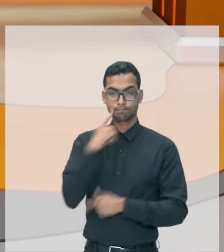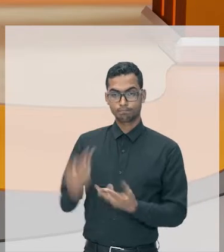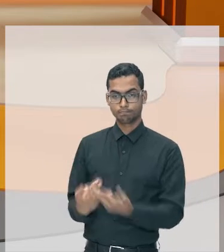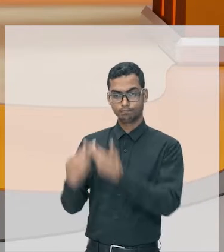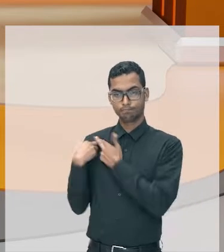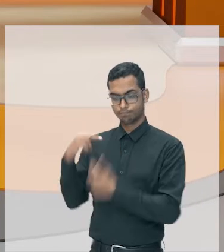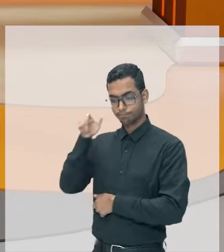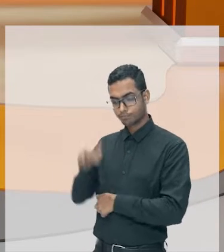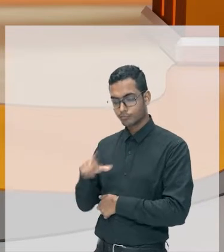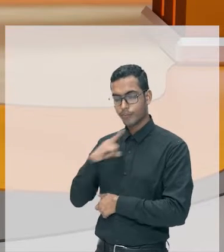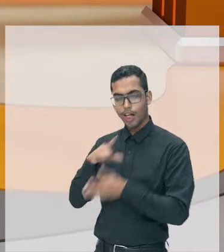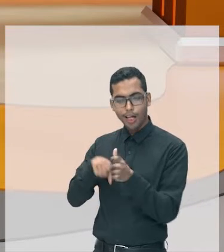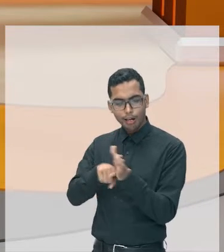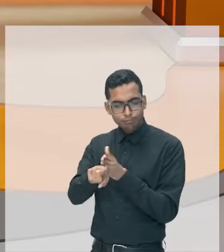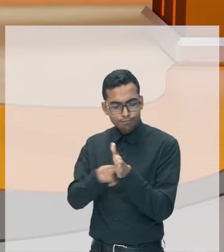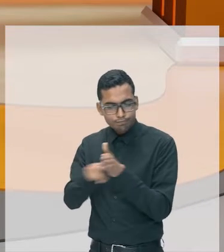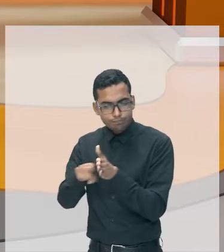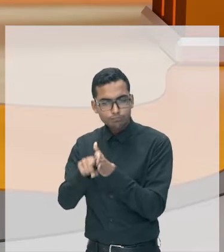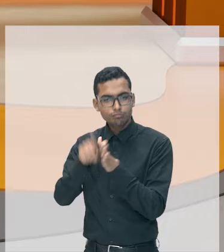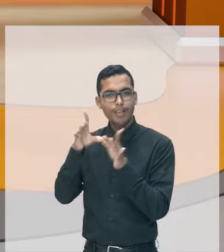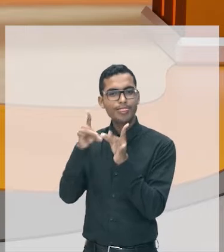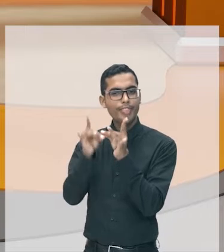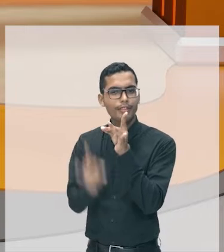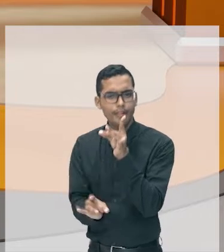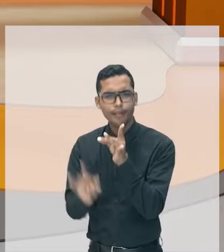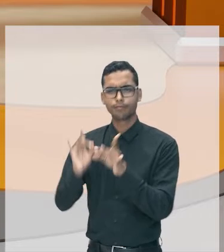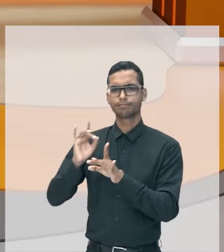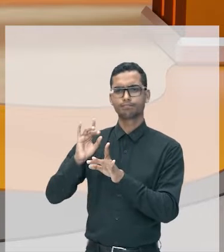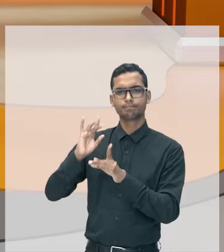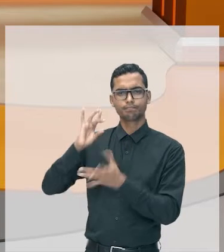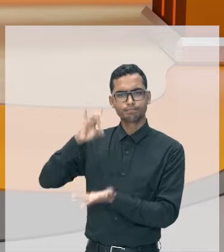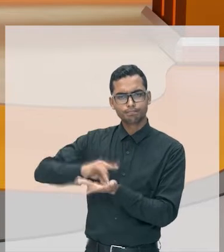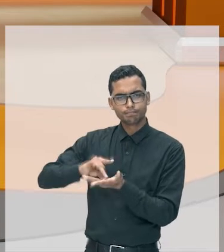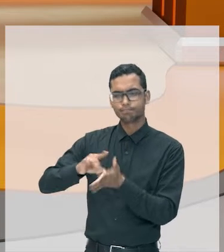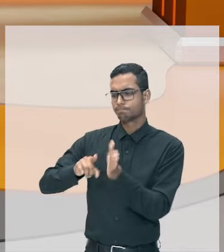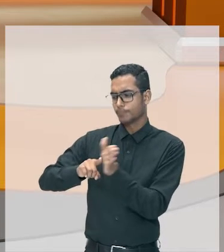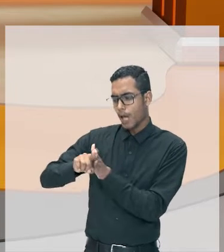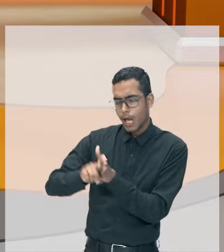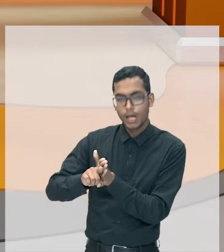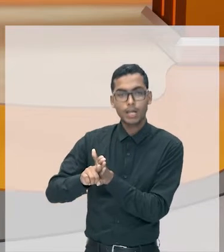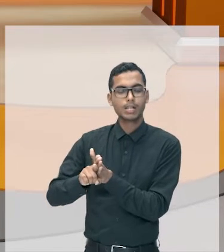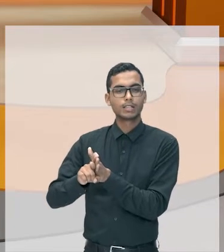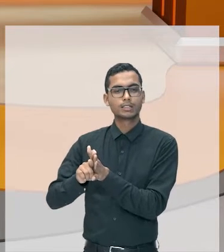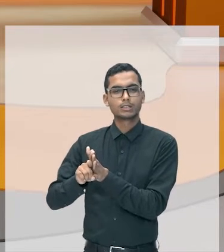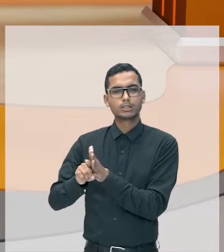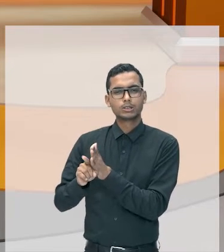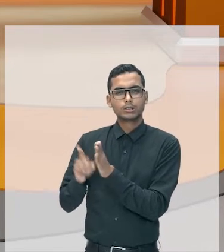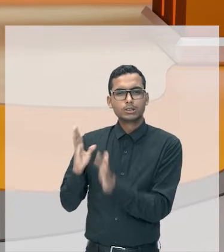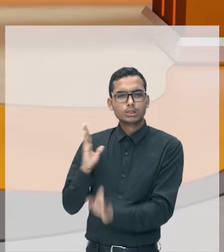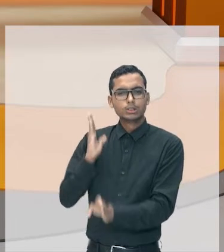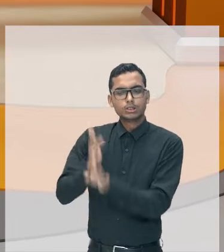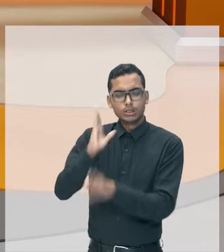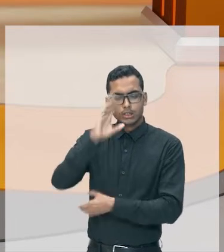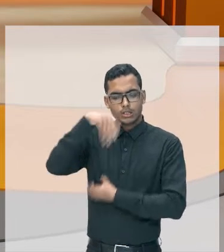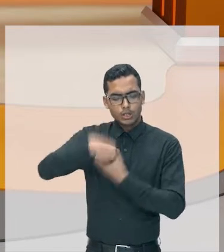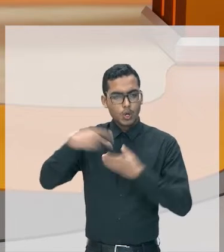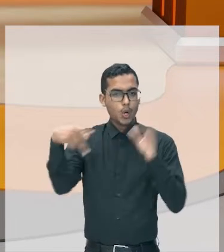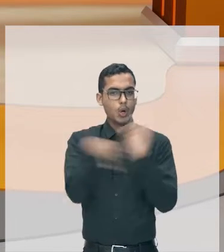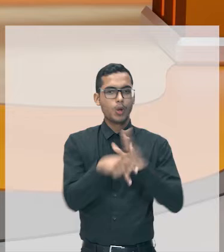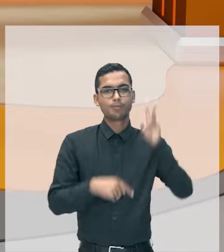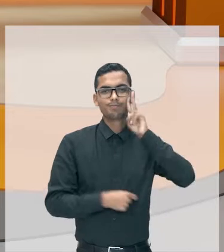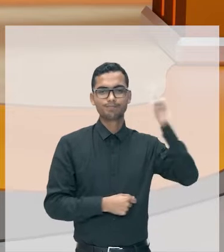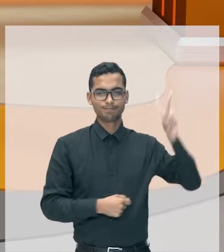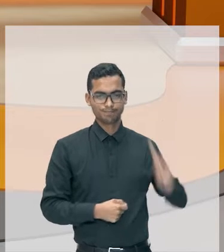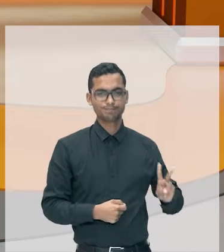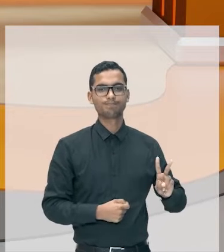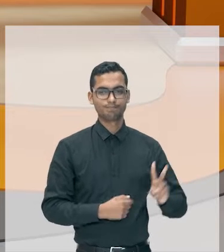é fazer isso, é investigar, é pesquisar, é tentar achar ali na história resquícios que vão